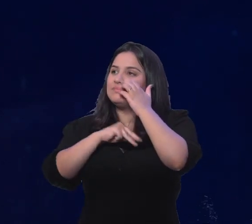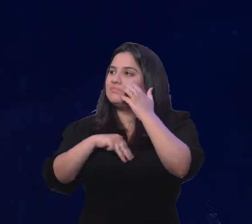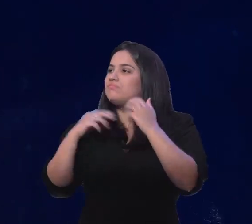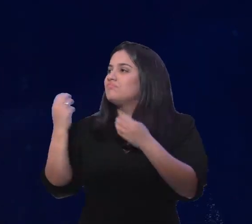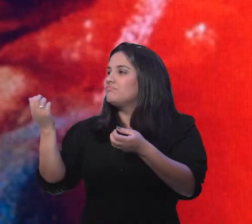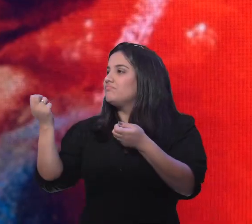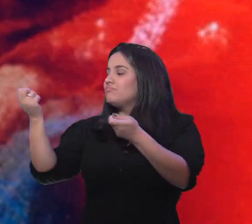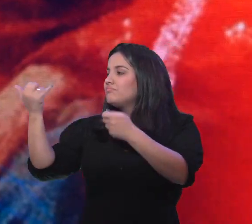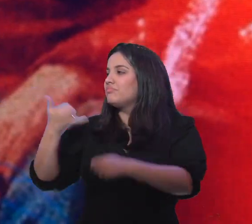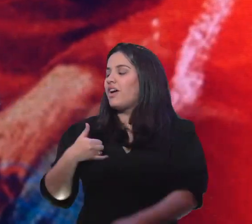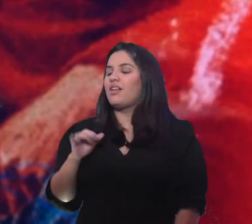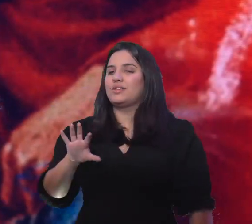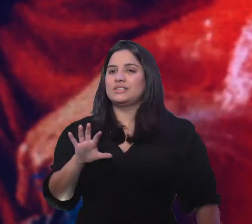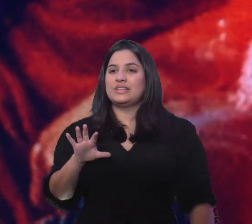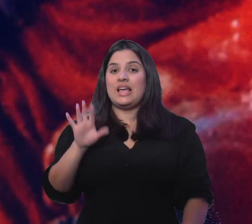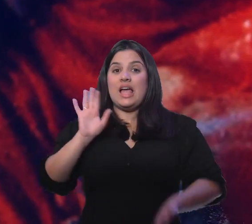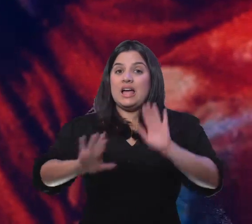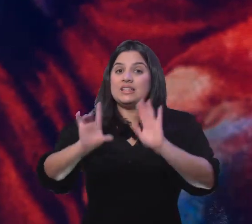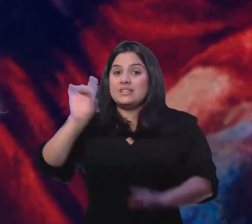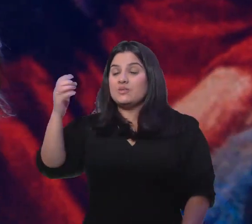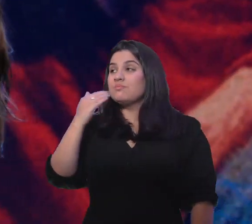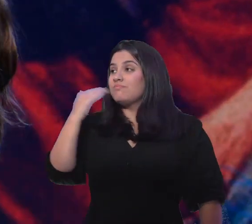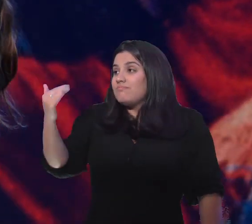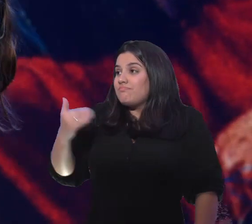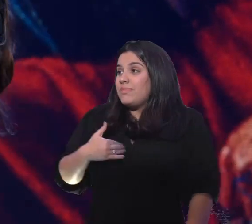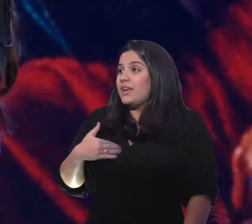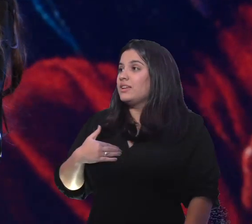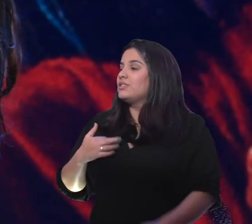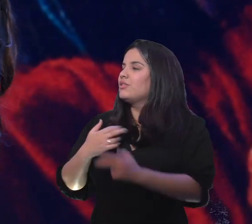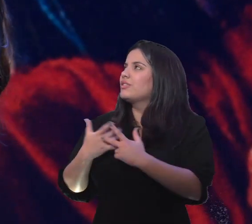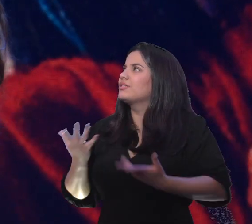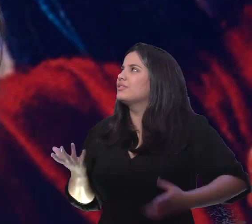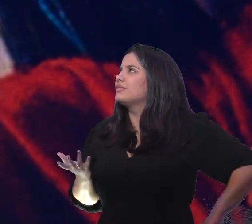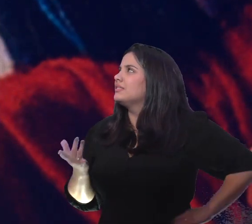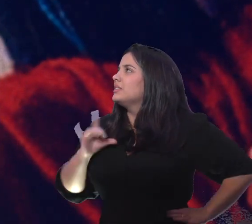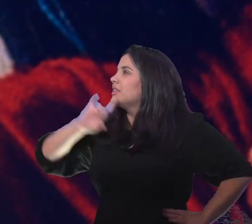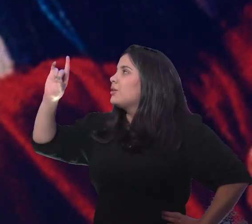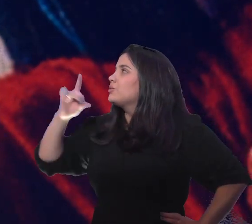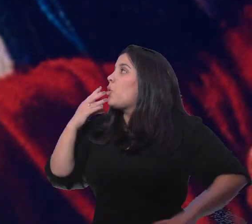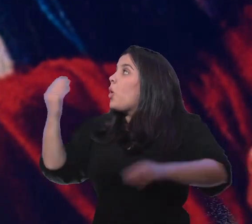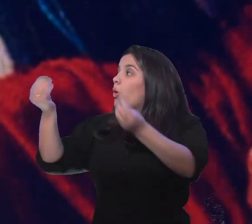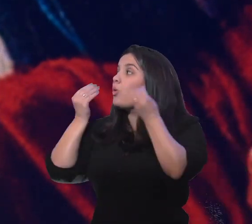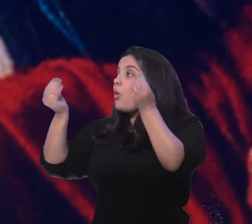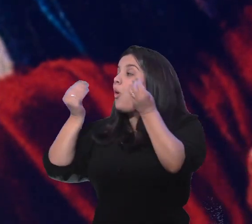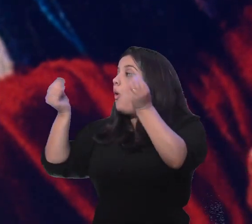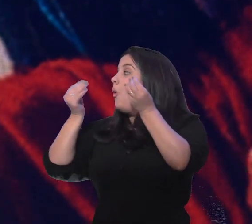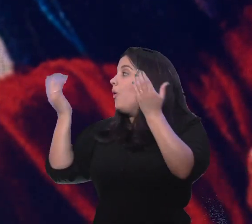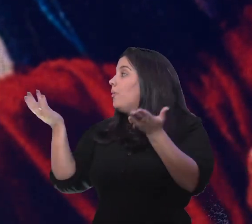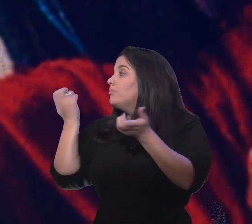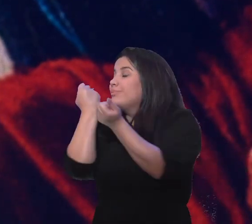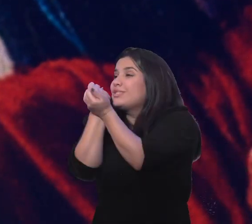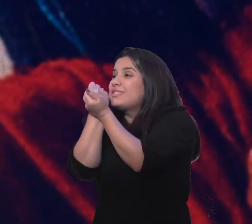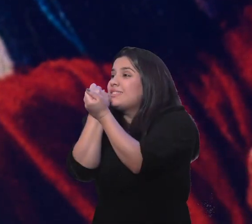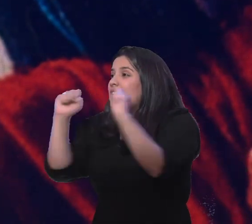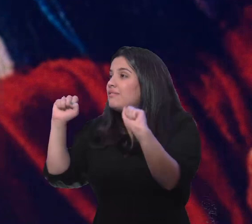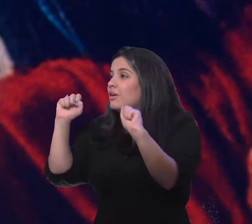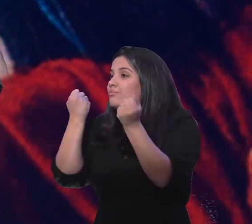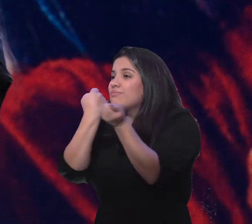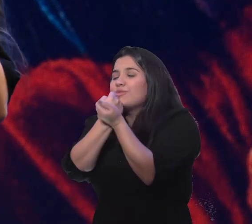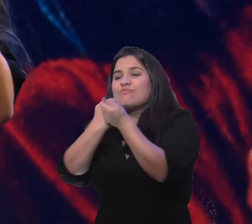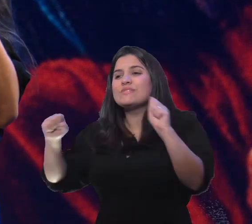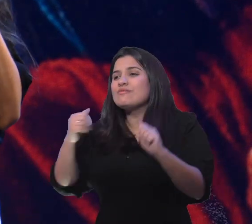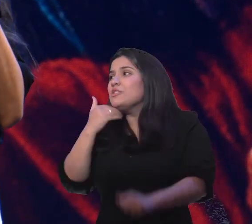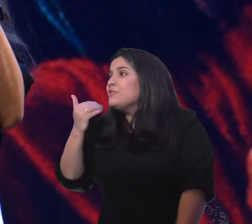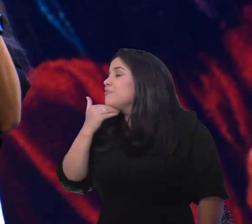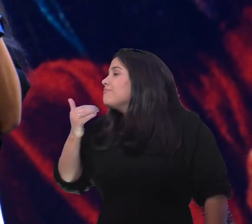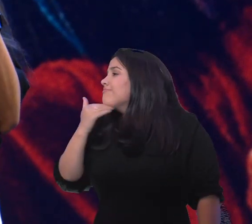coração. Às vezes Ele pede coisas para mim, ou Ele fala coisas para mim, que eu fico tipo: Deus, como? É impossível isso acontecer. Não